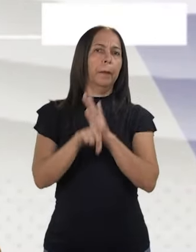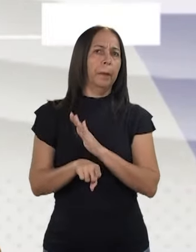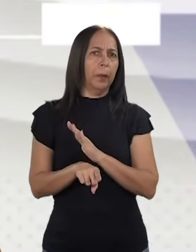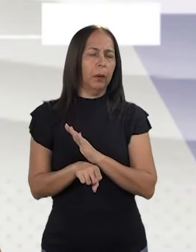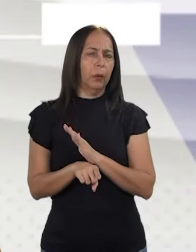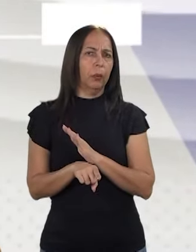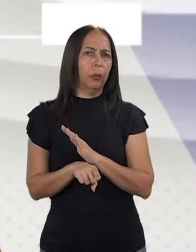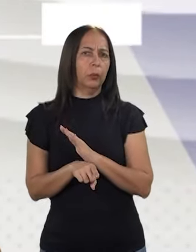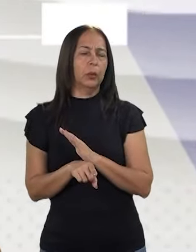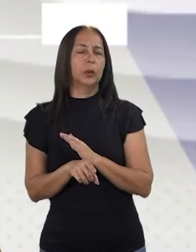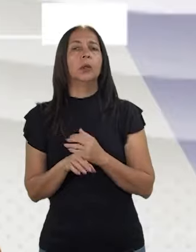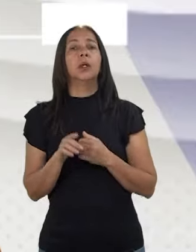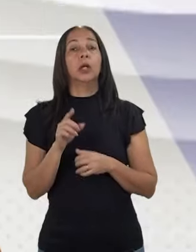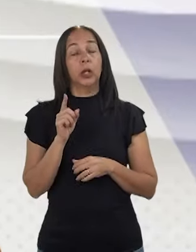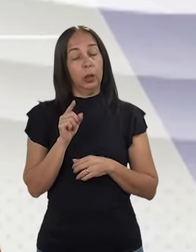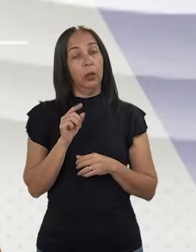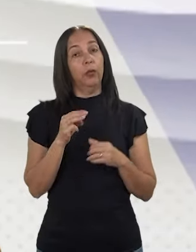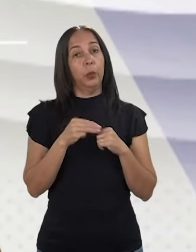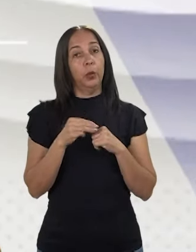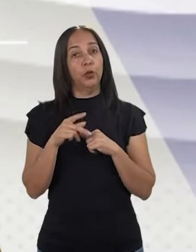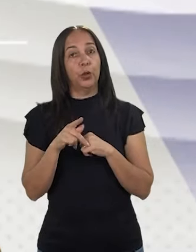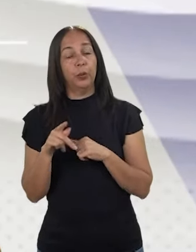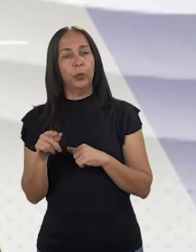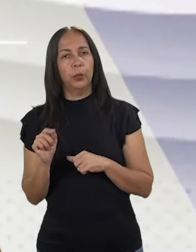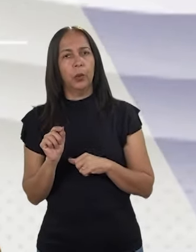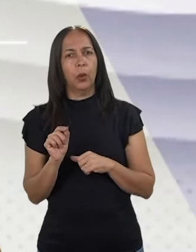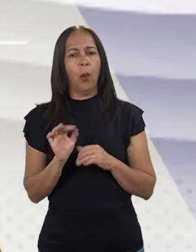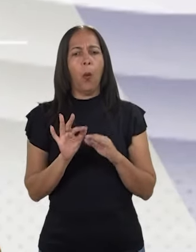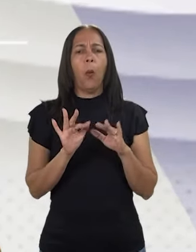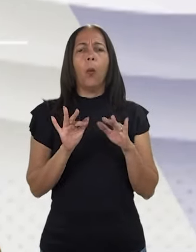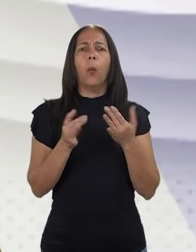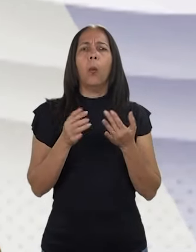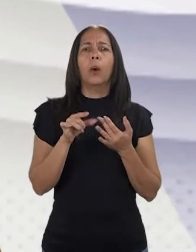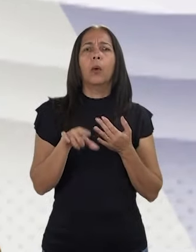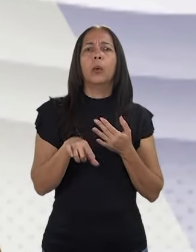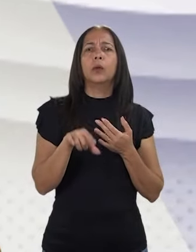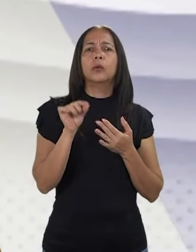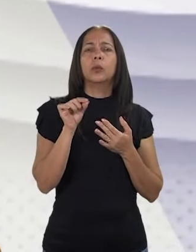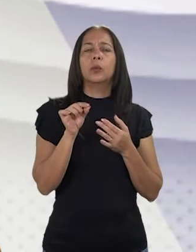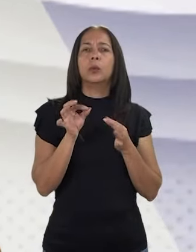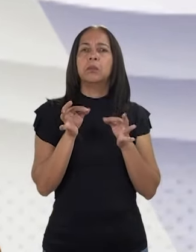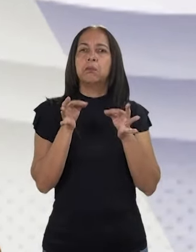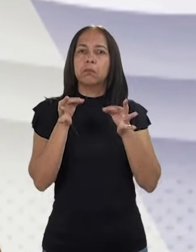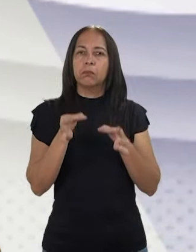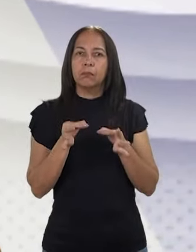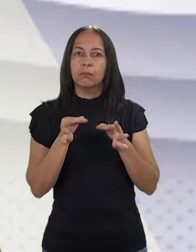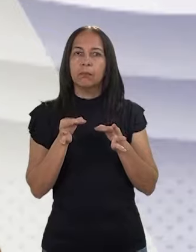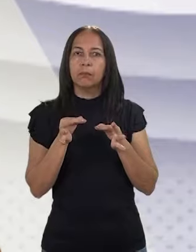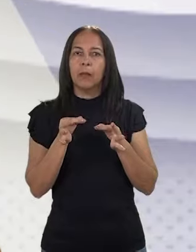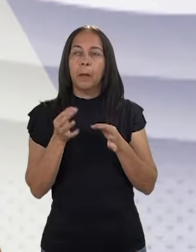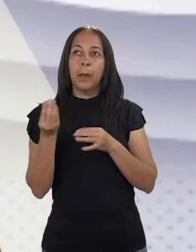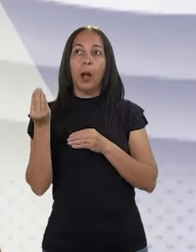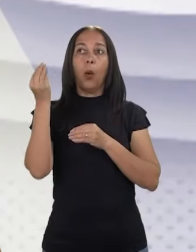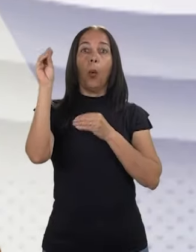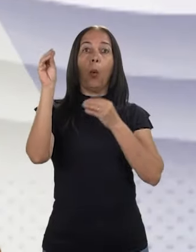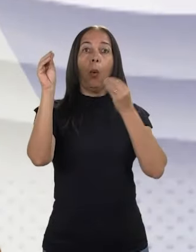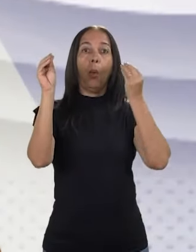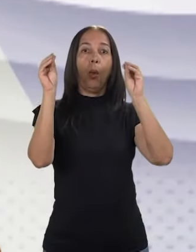eu sempre faço e que fiz no momento de audiência pública do Ministério Público eh qual foi o critério utilizado para instalar os os